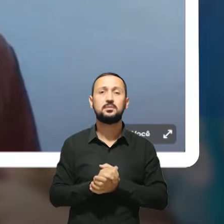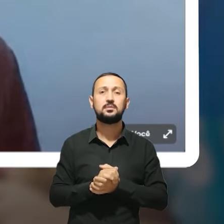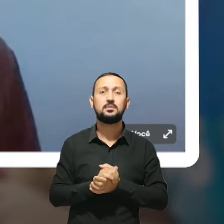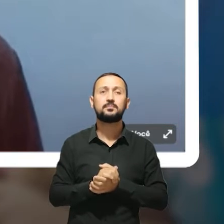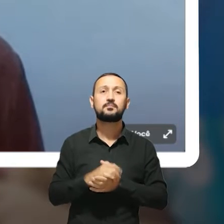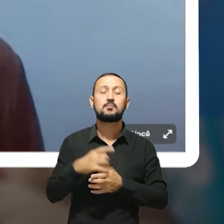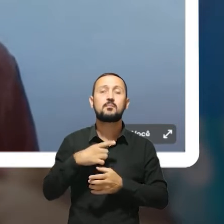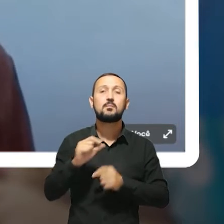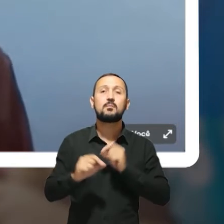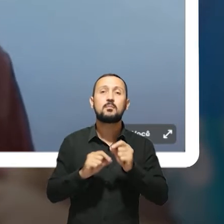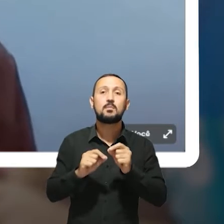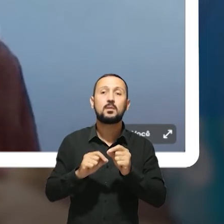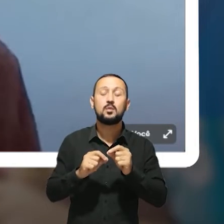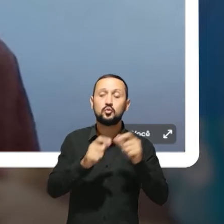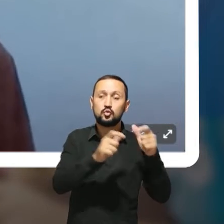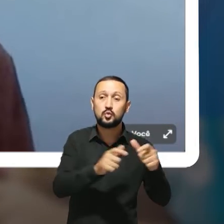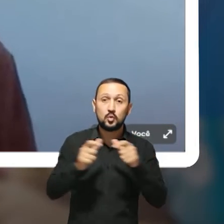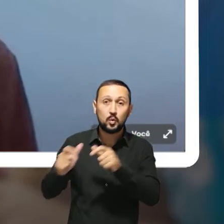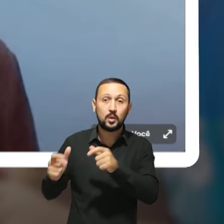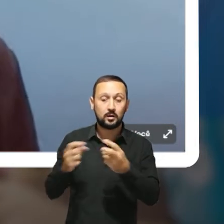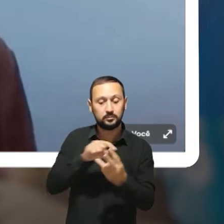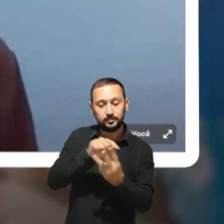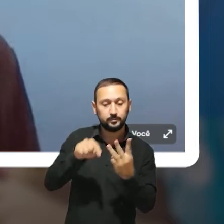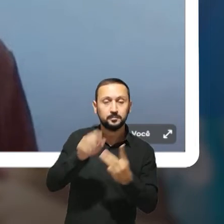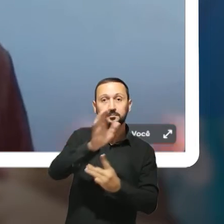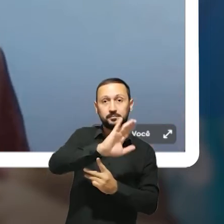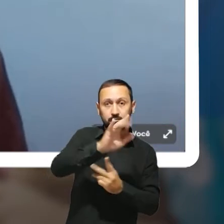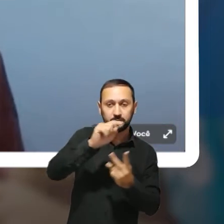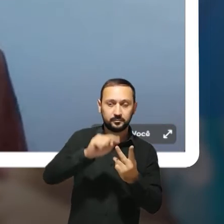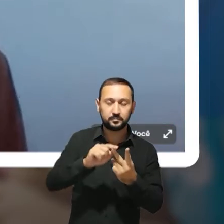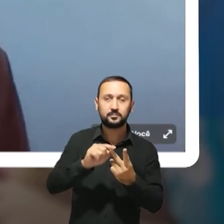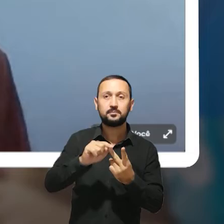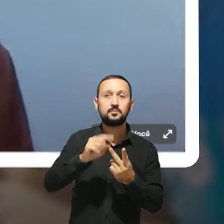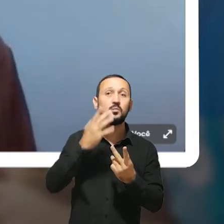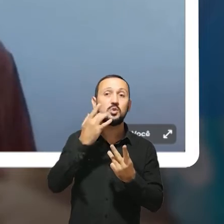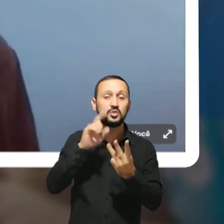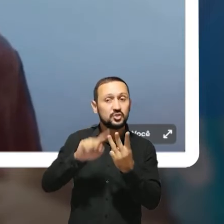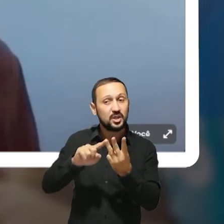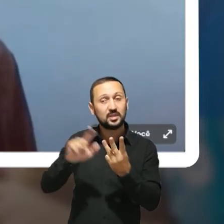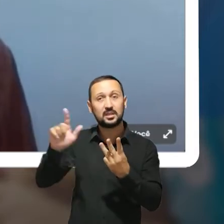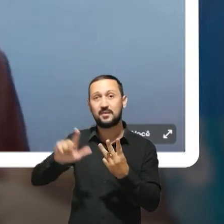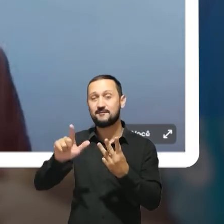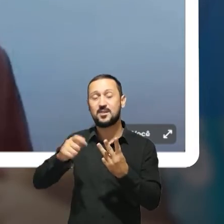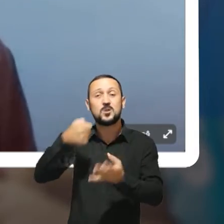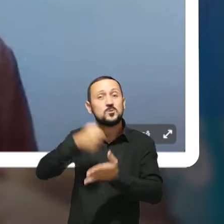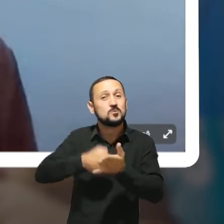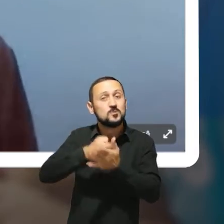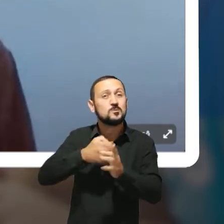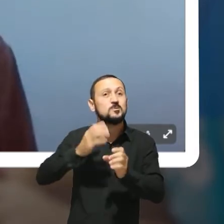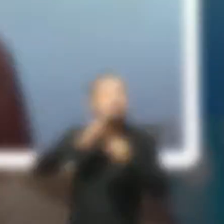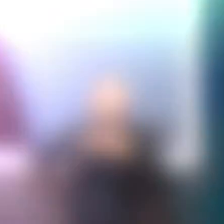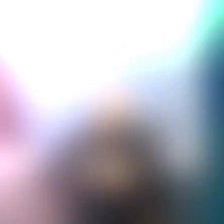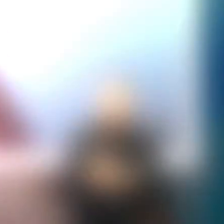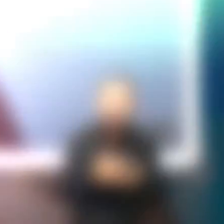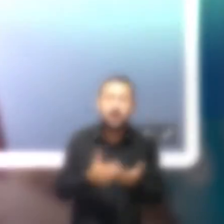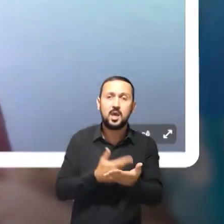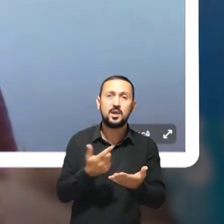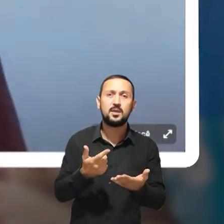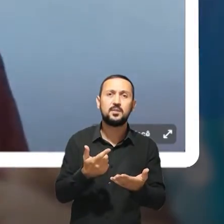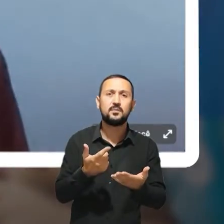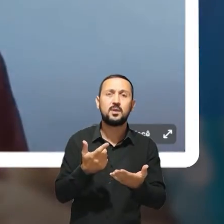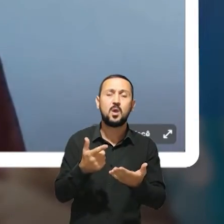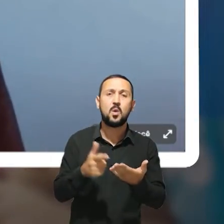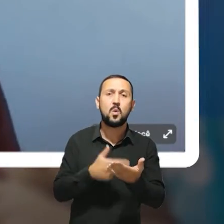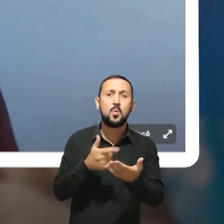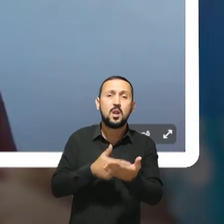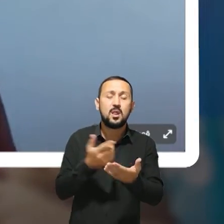né? E lidava com esses 3 ambientes, do cinema, do teatro e da televisão, que exigiam muito dela. O livro